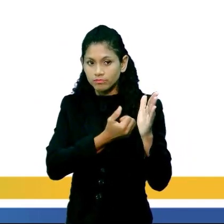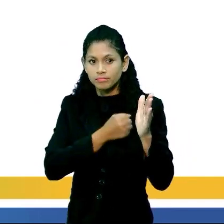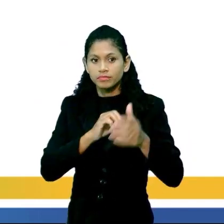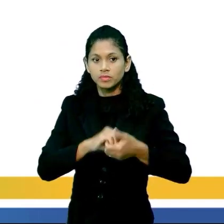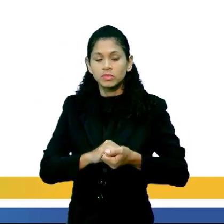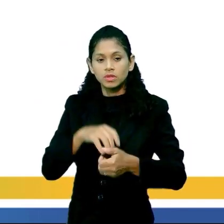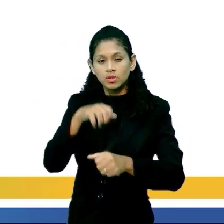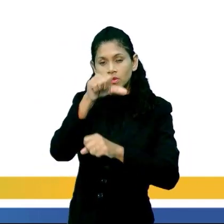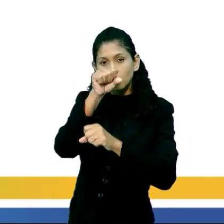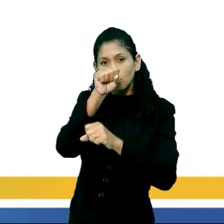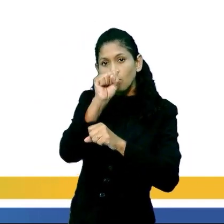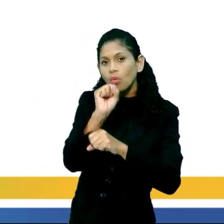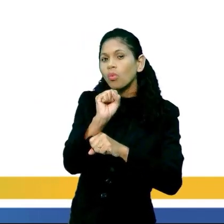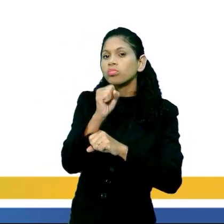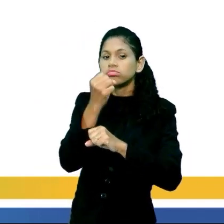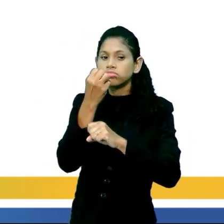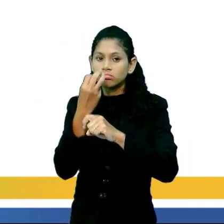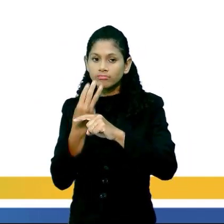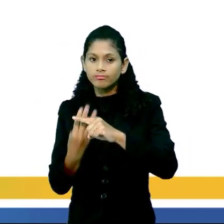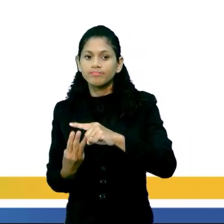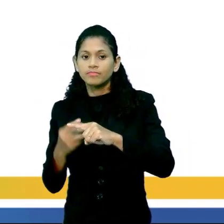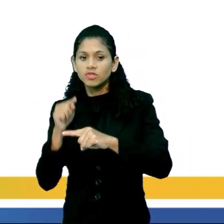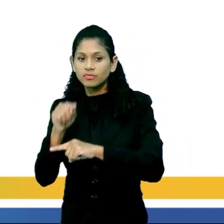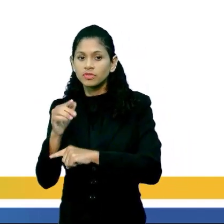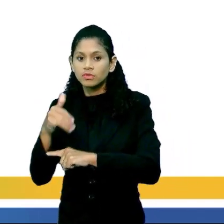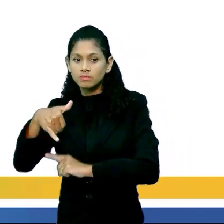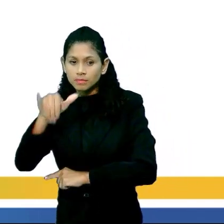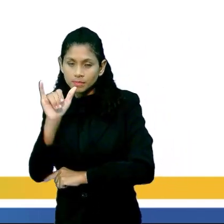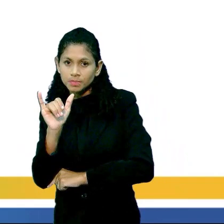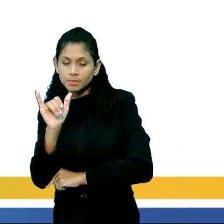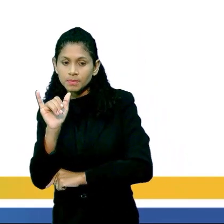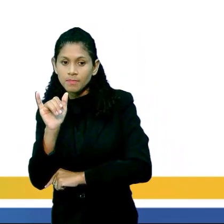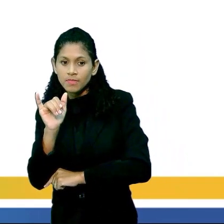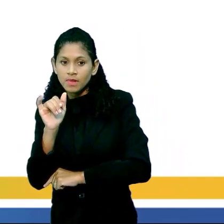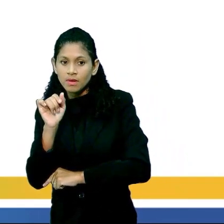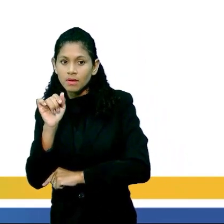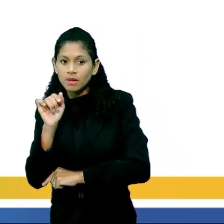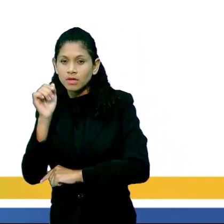8/3 vezes Y dividido para